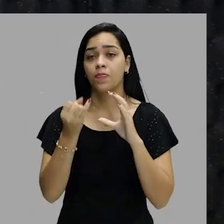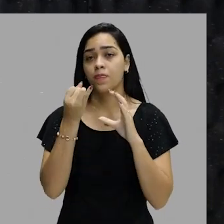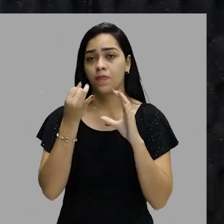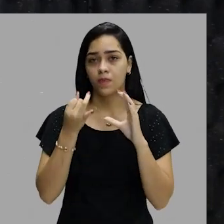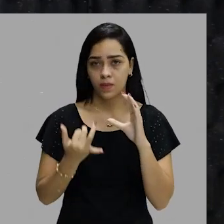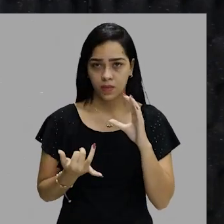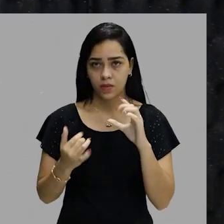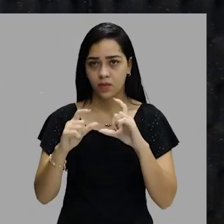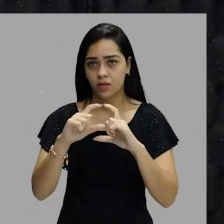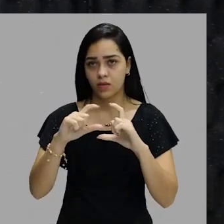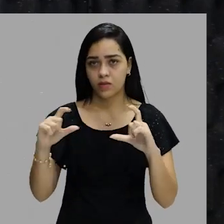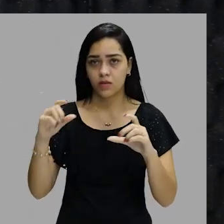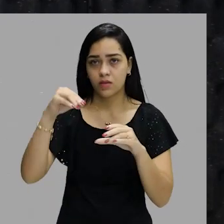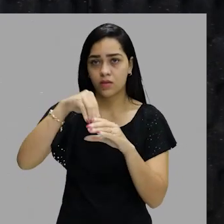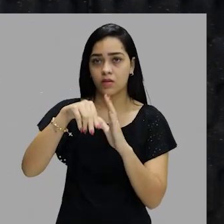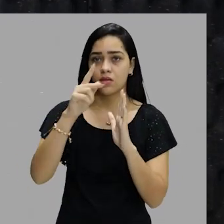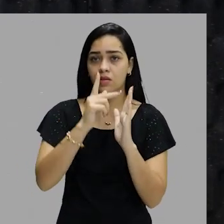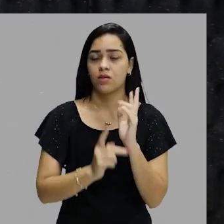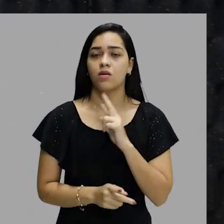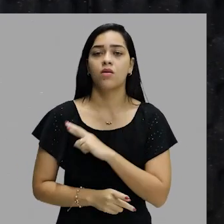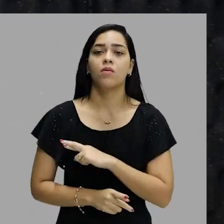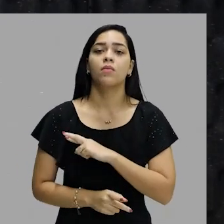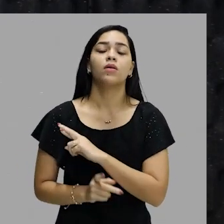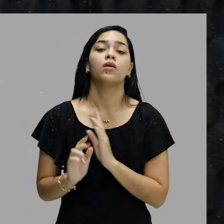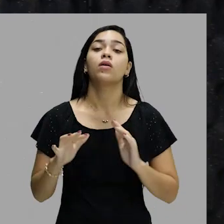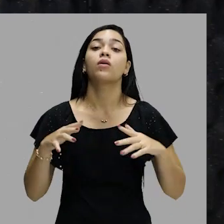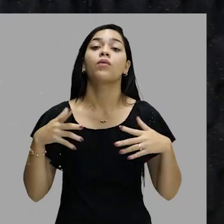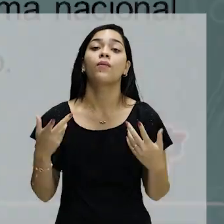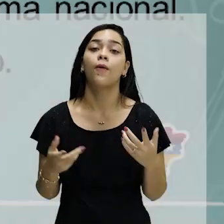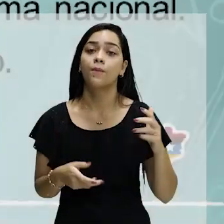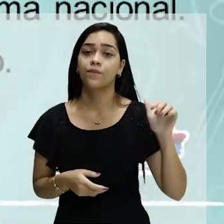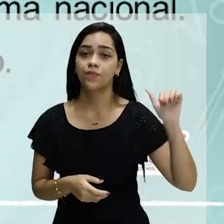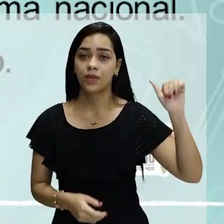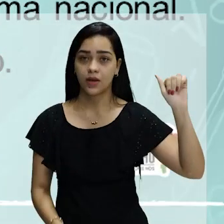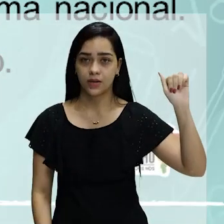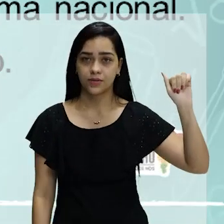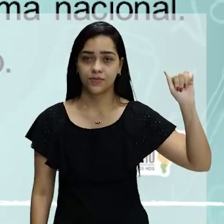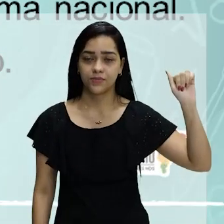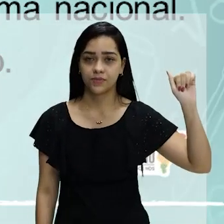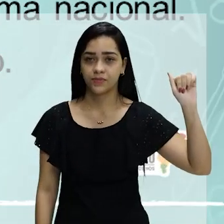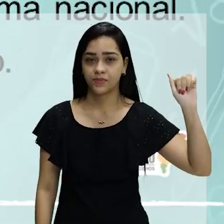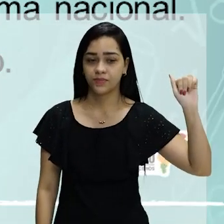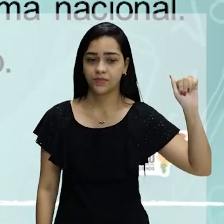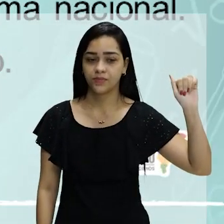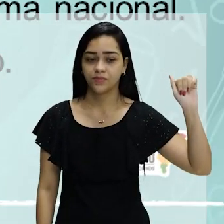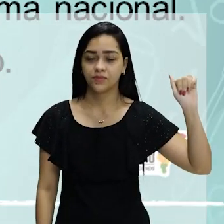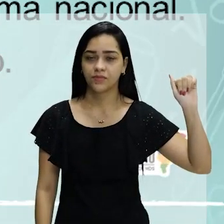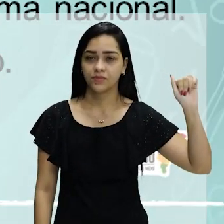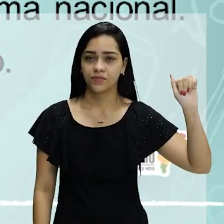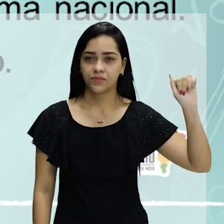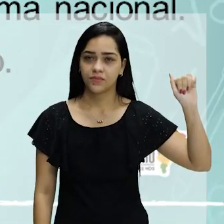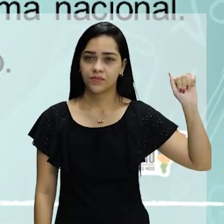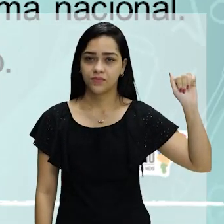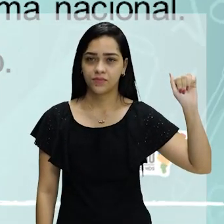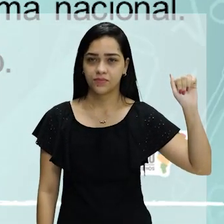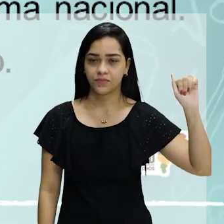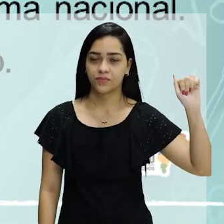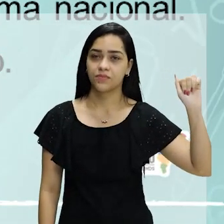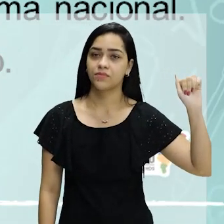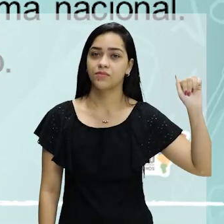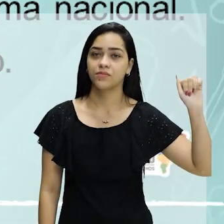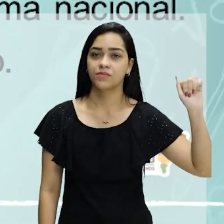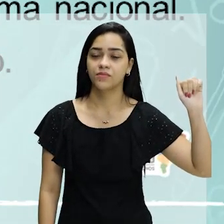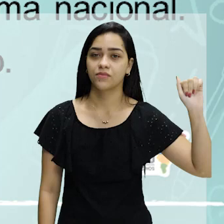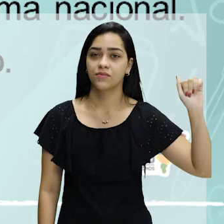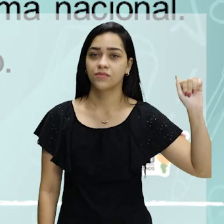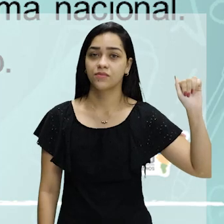situa o fragmento dentro da poética romântica é: letra A, evasão no espaço, transportando o eu lírico para um lugar ideal junto